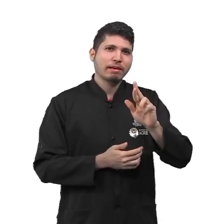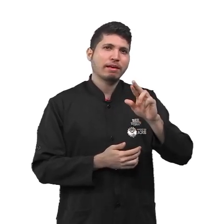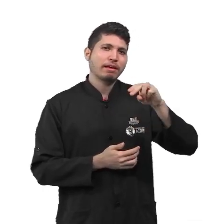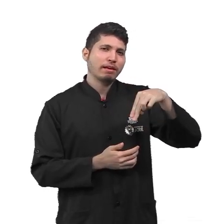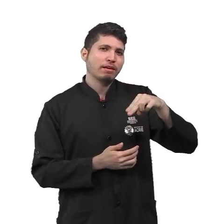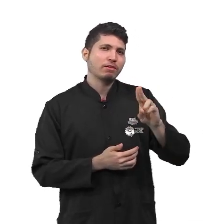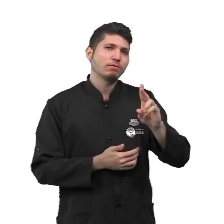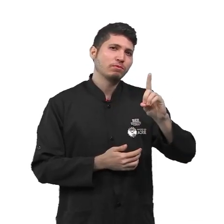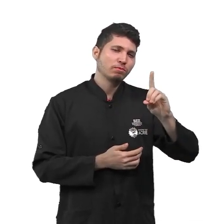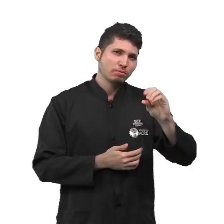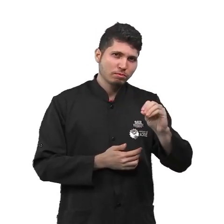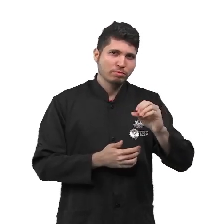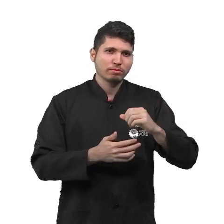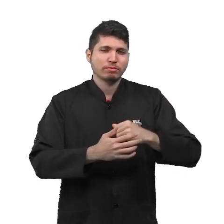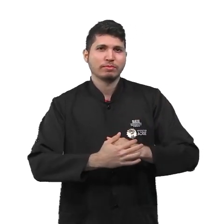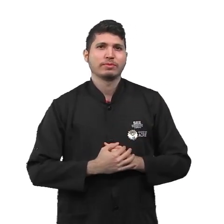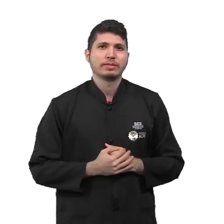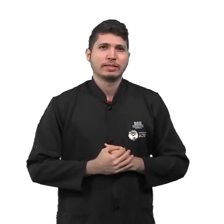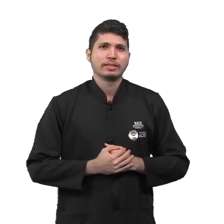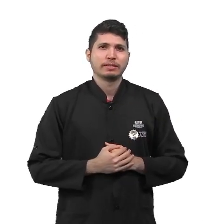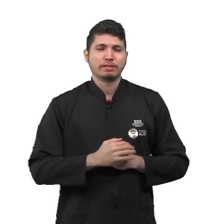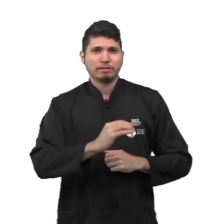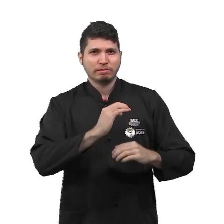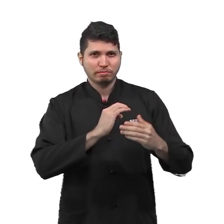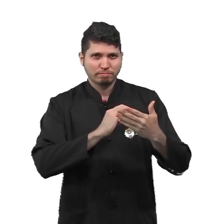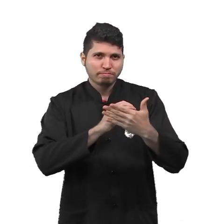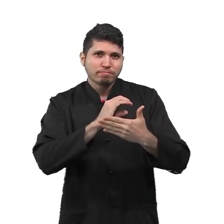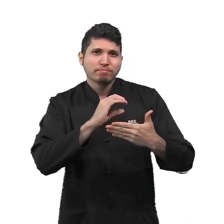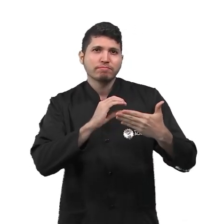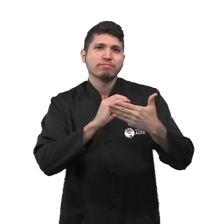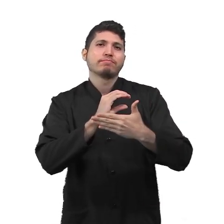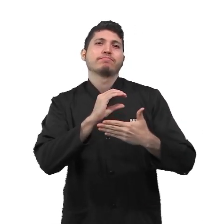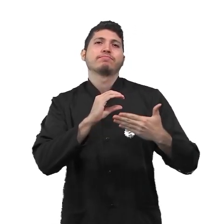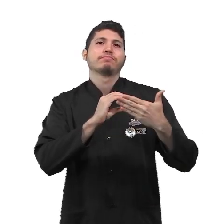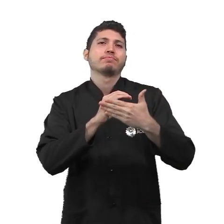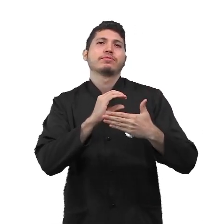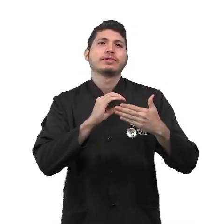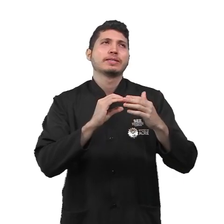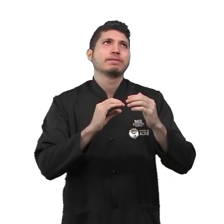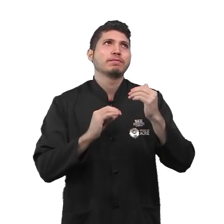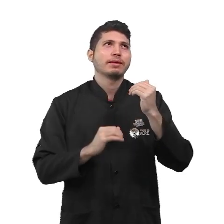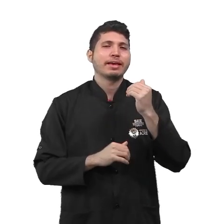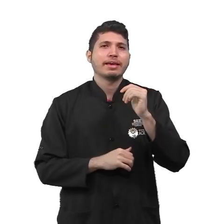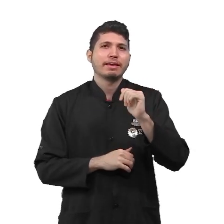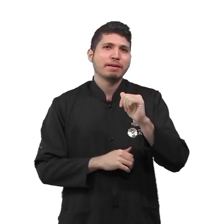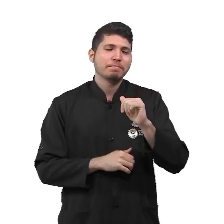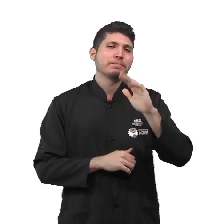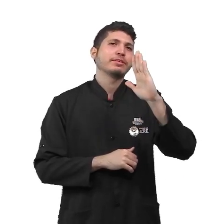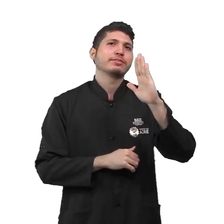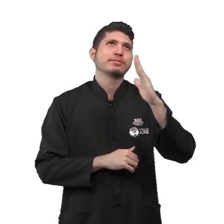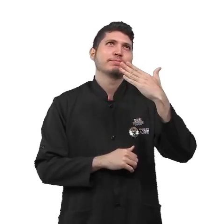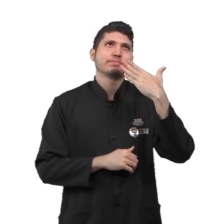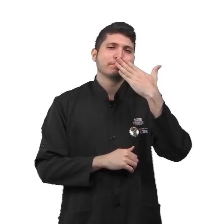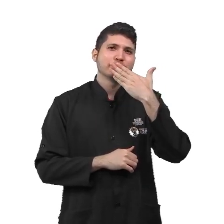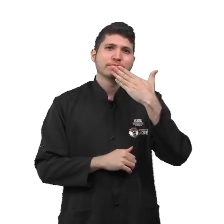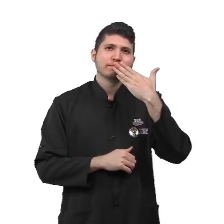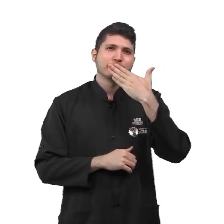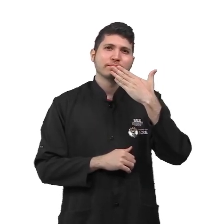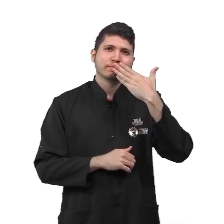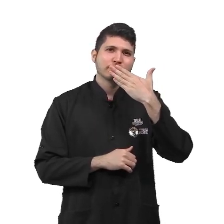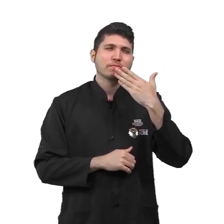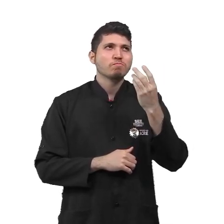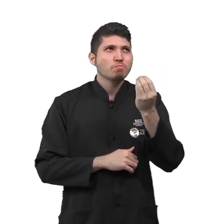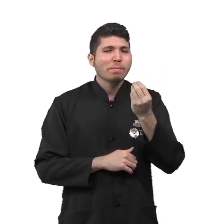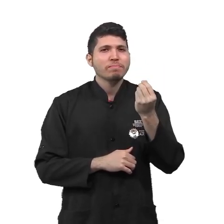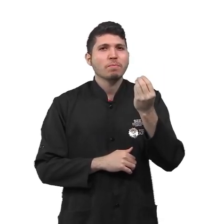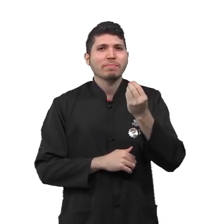peixe. E os carboidratos, que vai deixar a nossa vida muito mais doce, muito mais gostosa, que tem ali o sabor doce ali